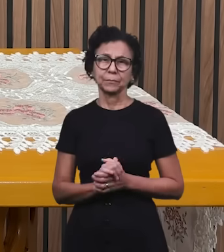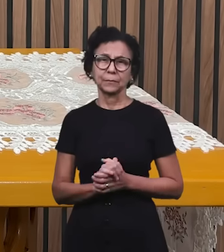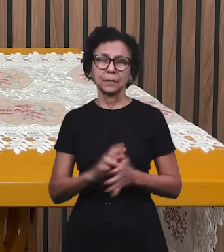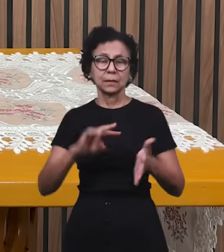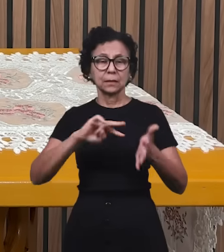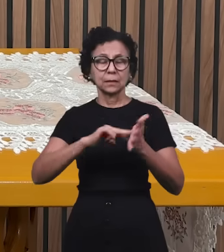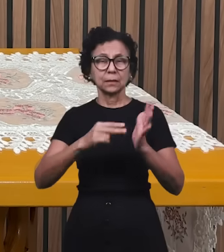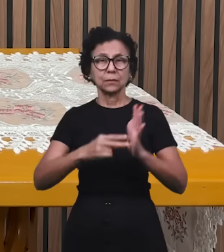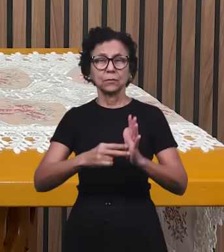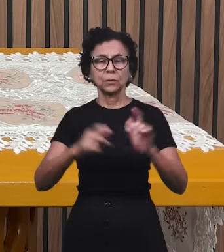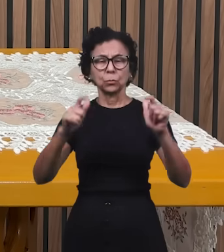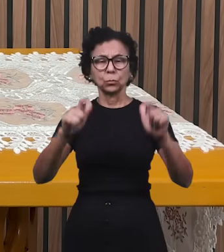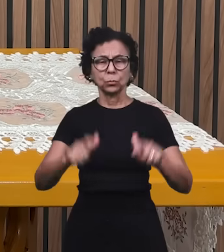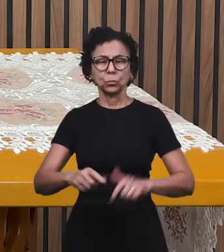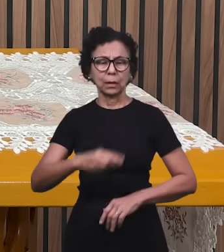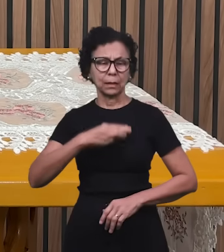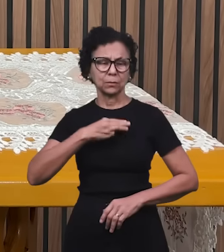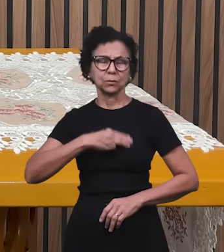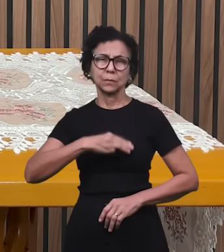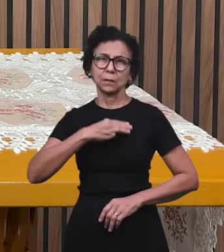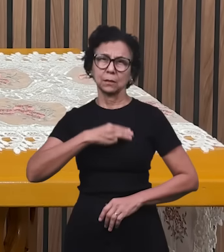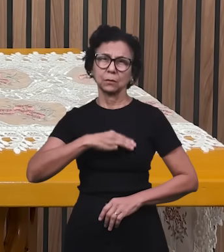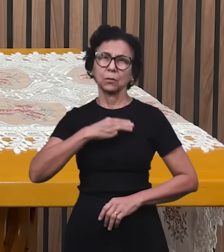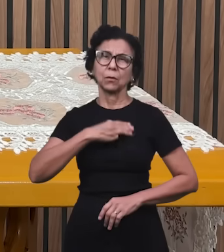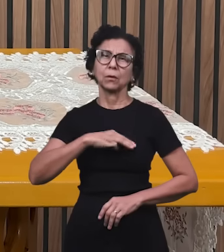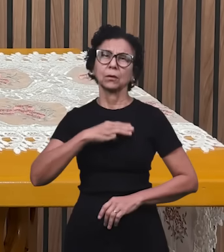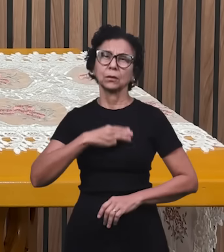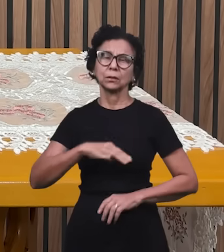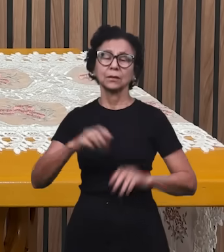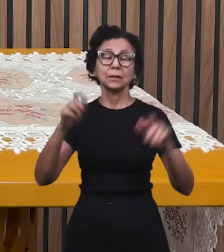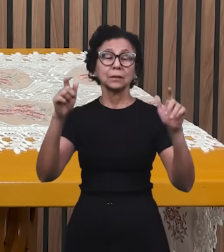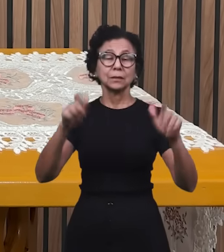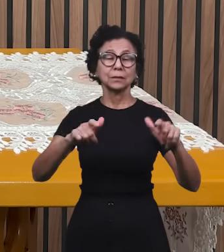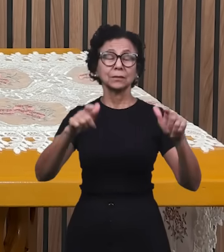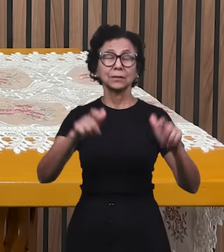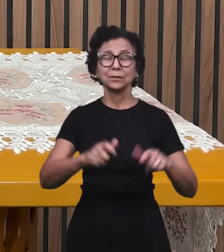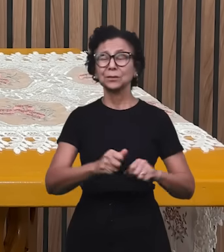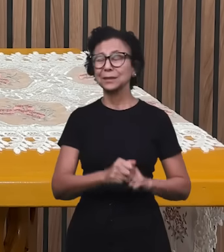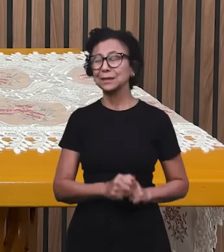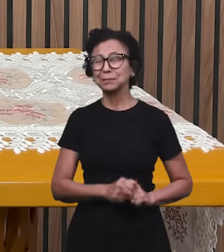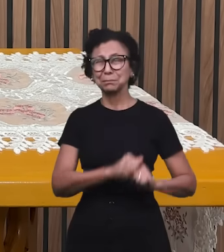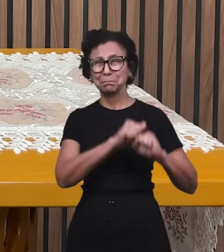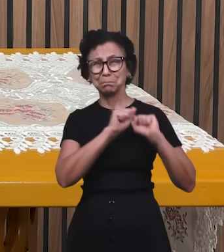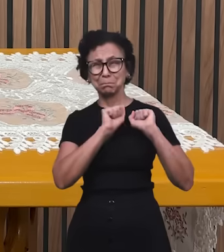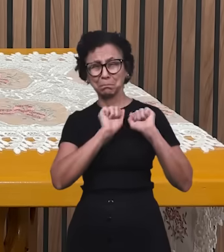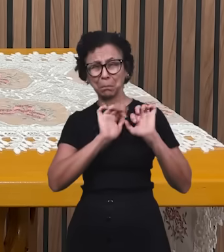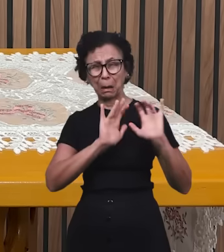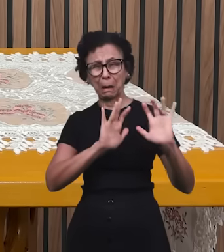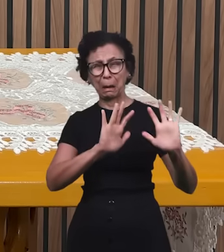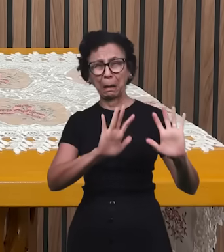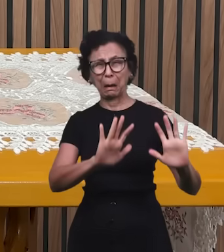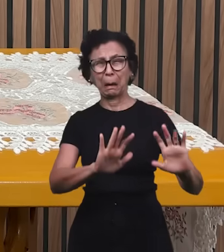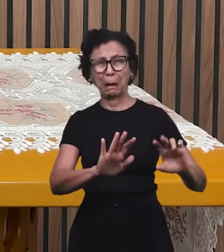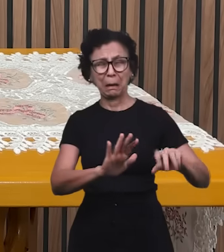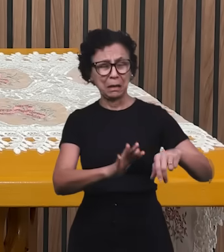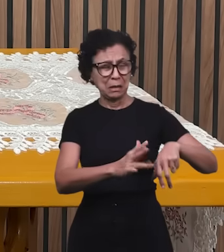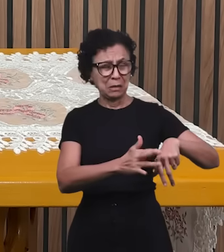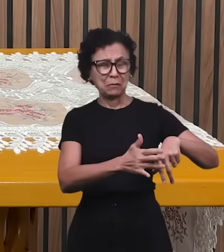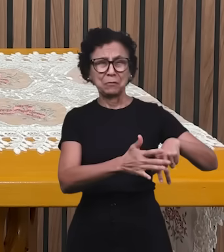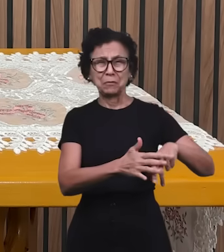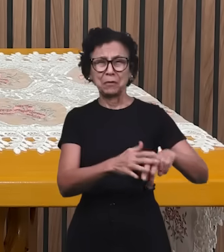casa de misericórdia. É um lugar onde ficavam uma multidão de enfermos, coxos,